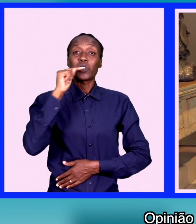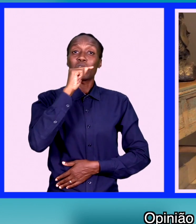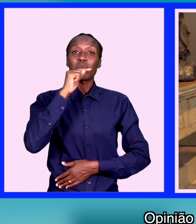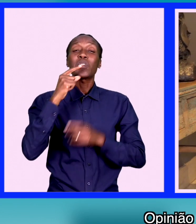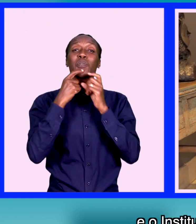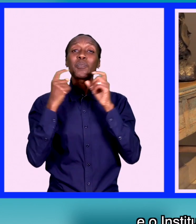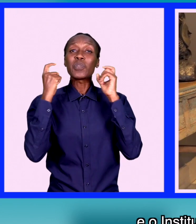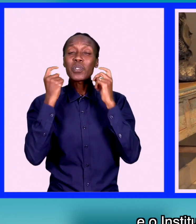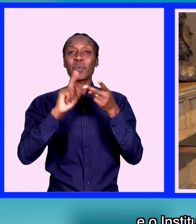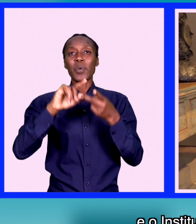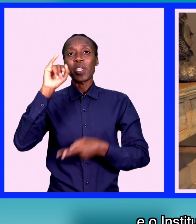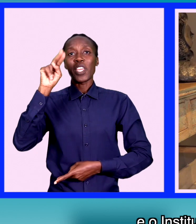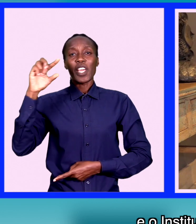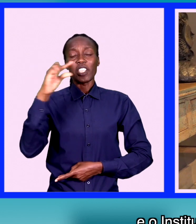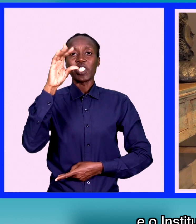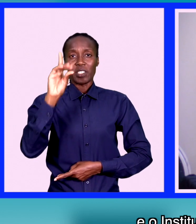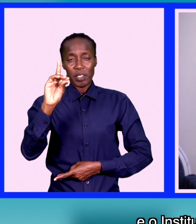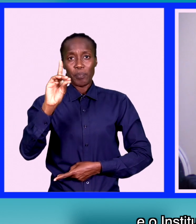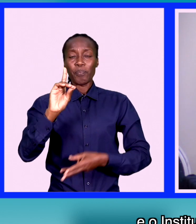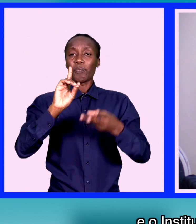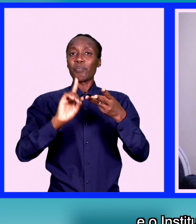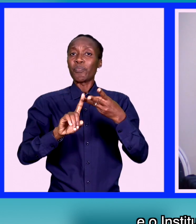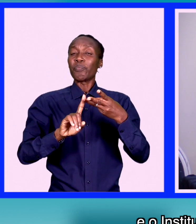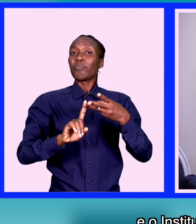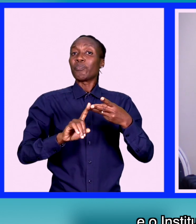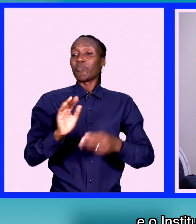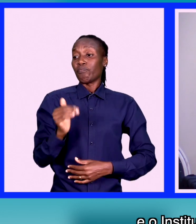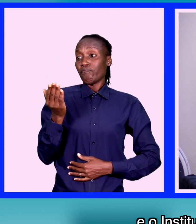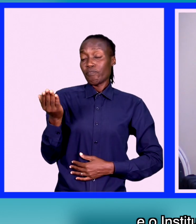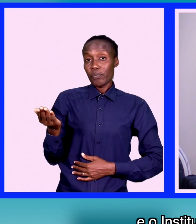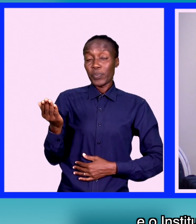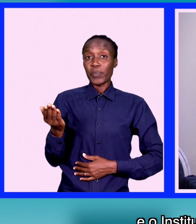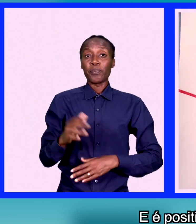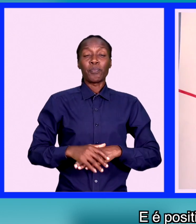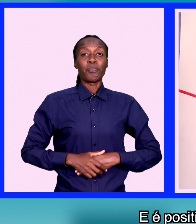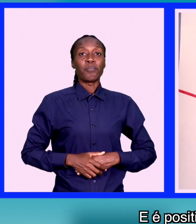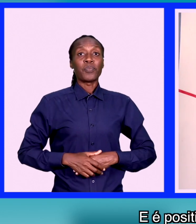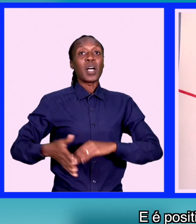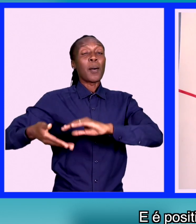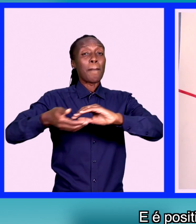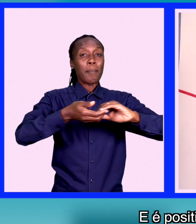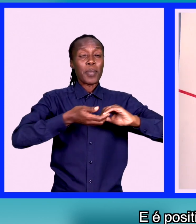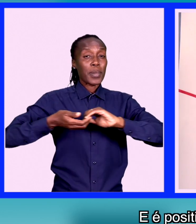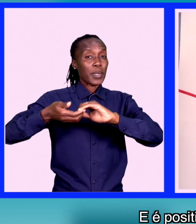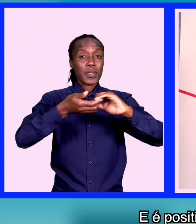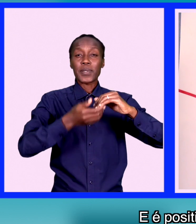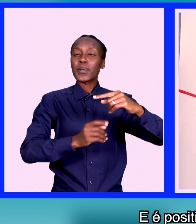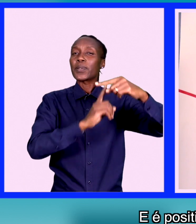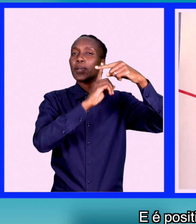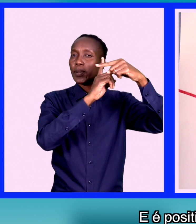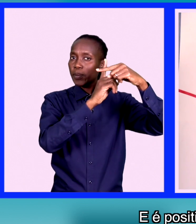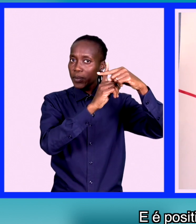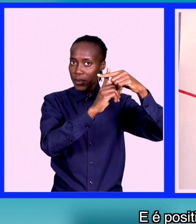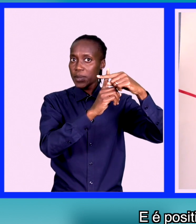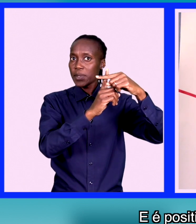de Moçambique e pelo Instituto Nacional de Gestão de Risco e de Desastre, INGD. É positivo esta parceria